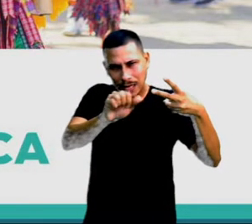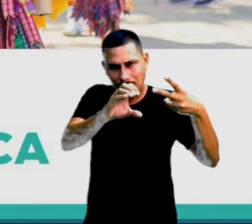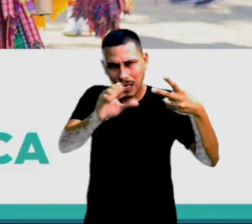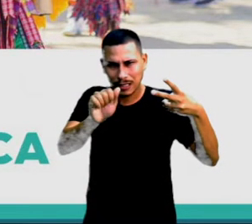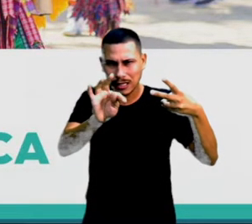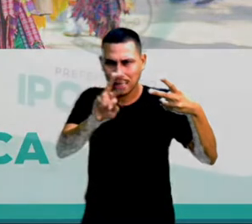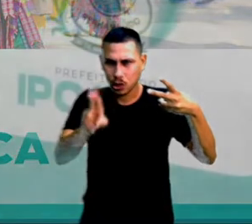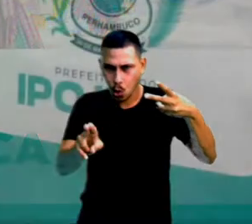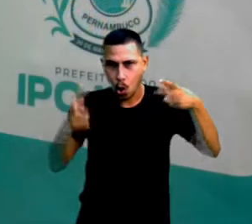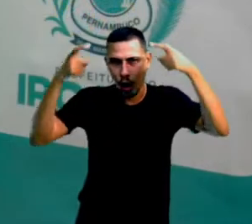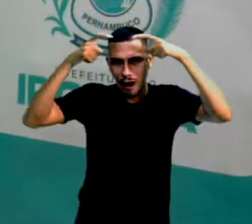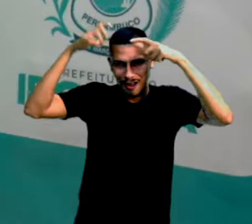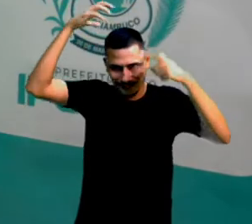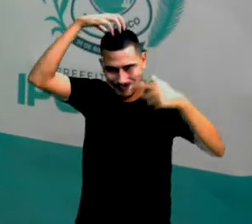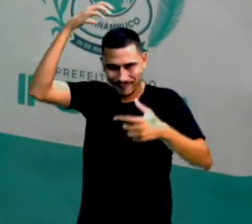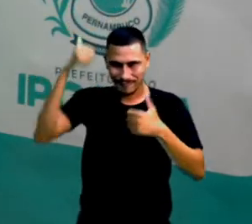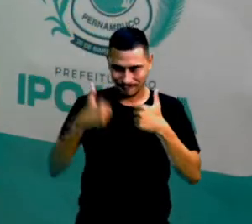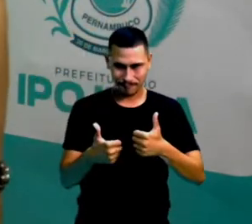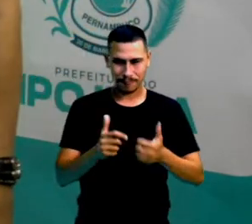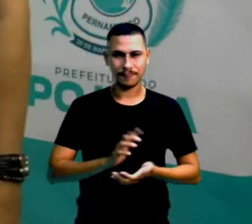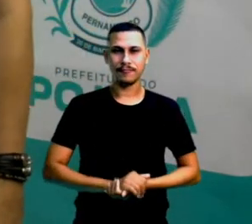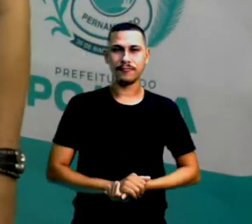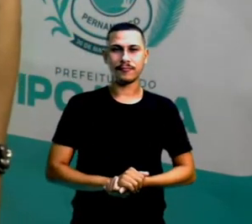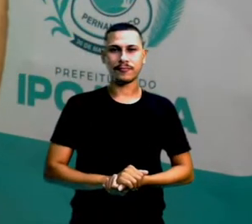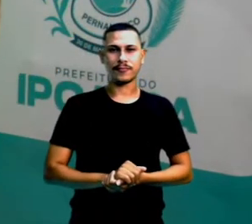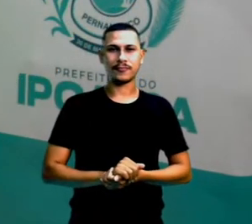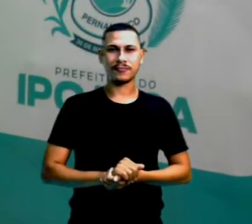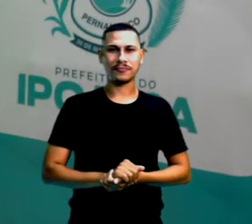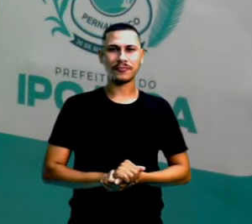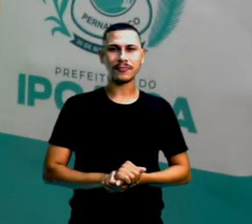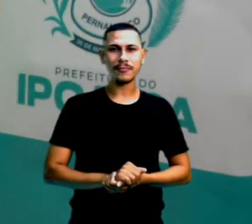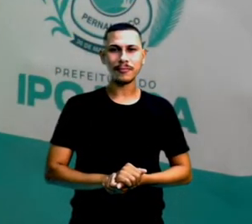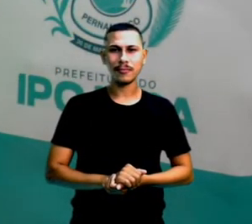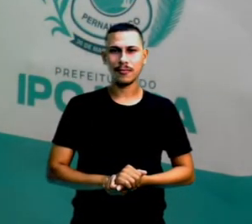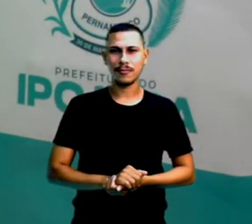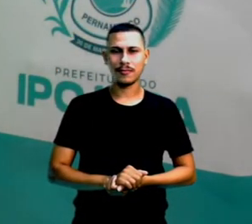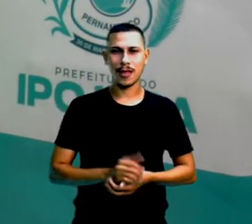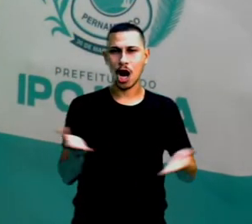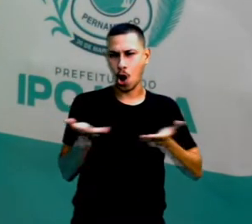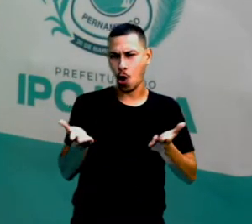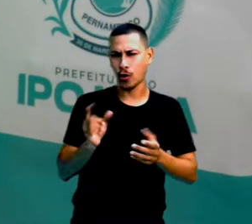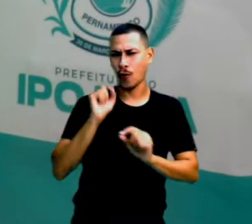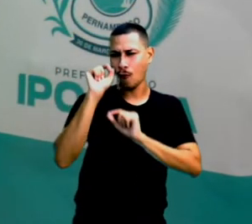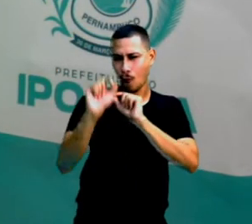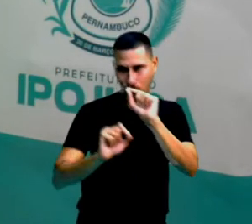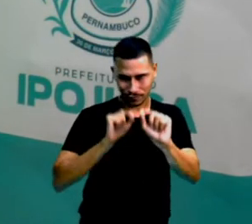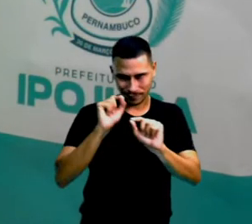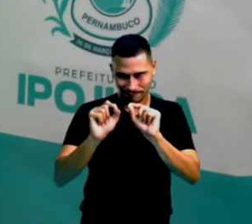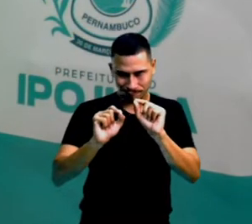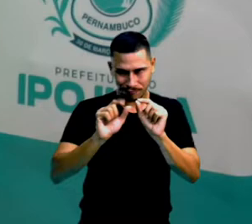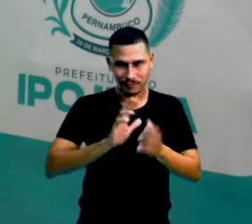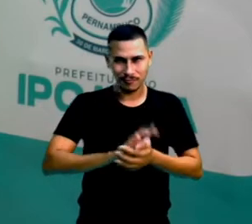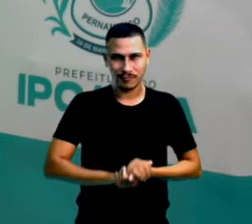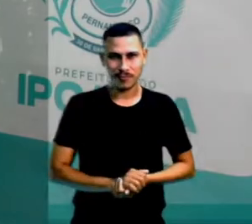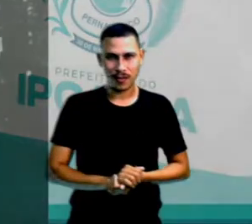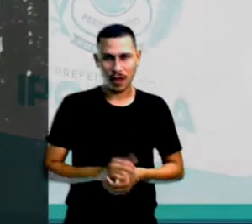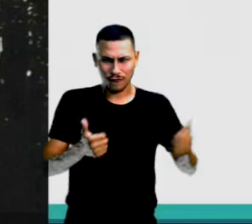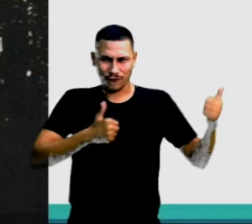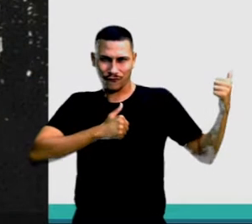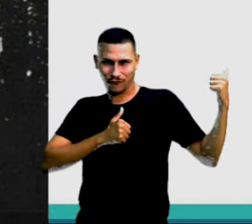corte. Ok? Então, minha gente, vamos ver agora o seguinte. O